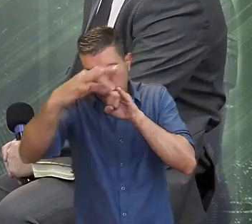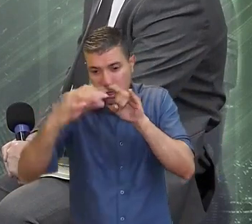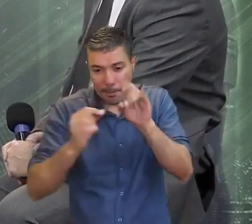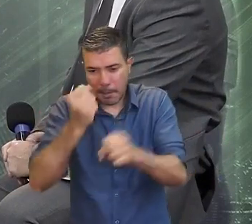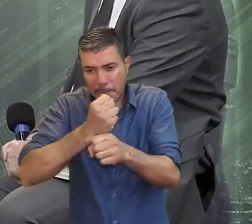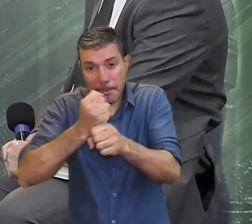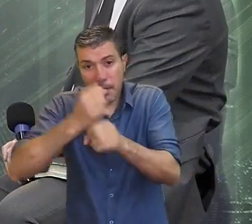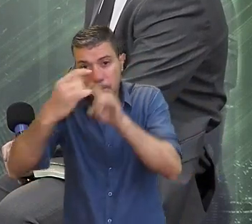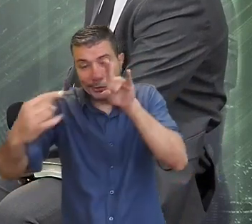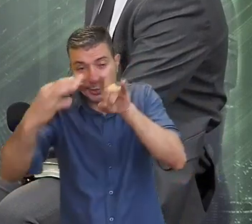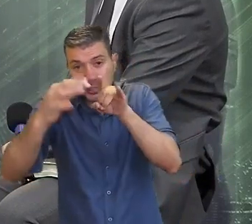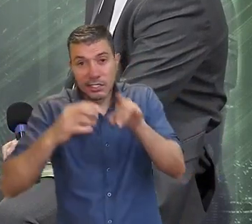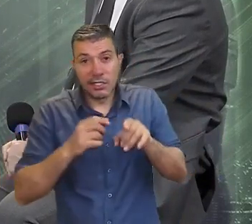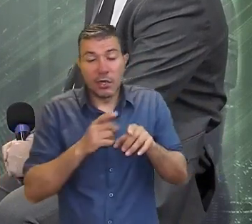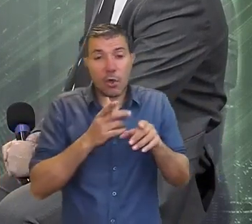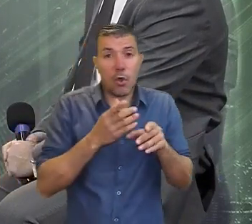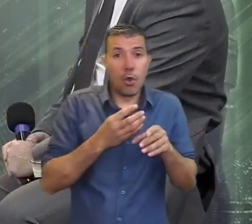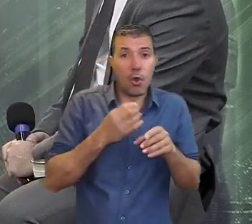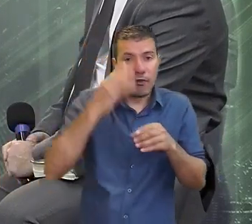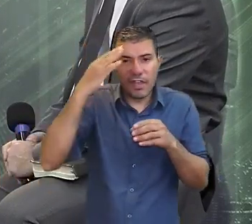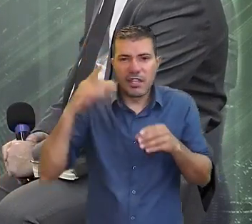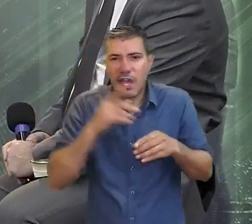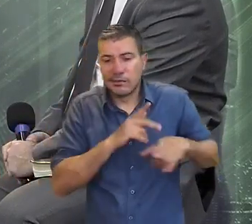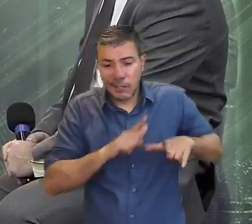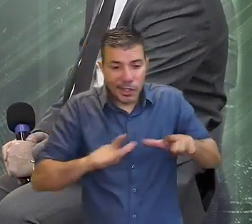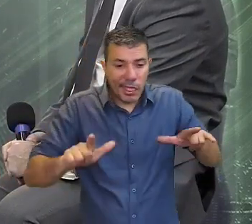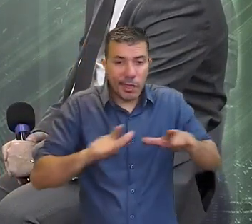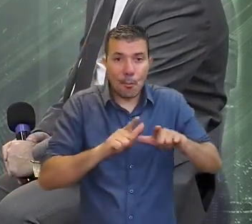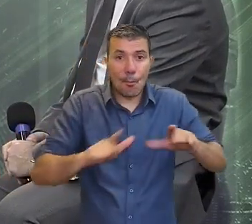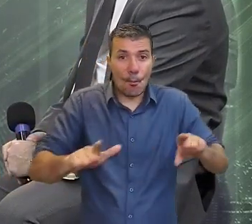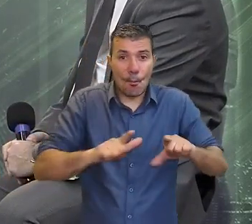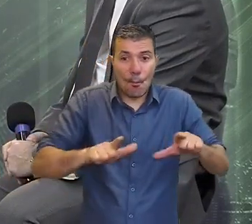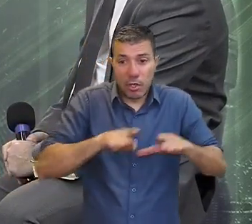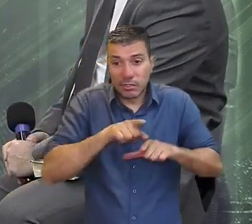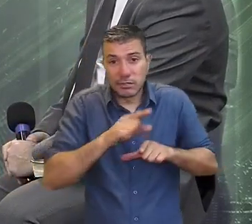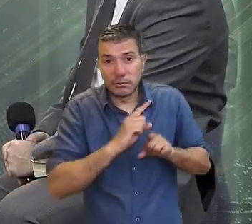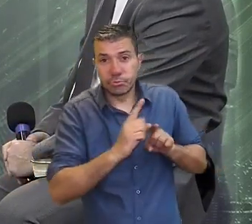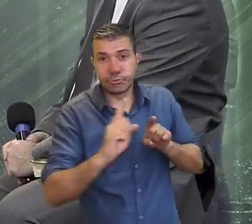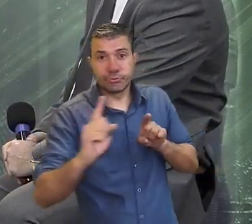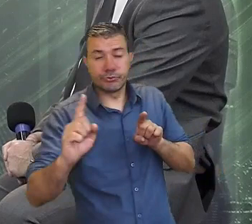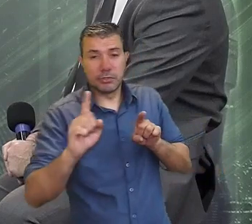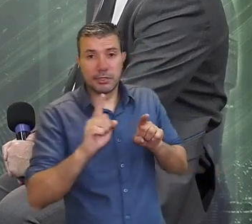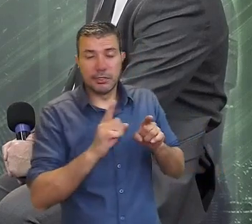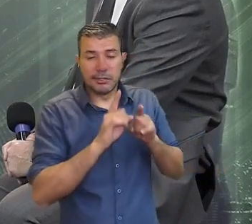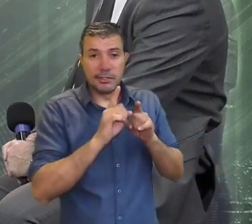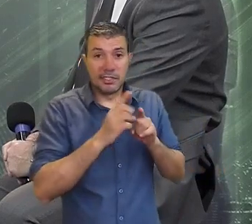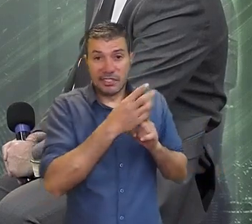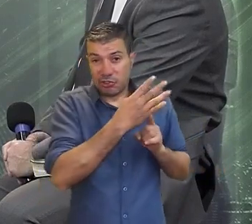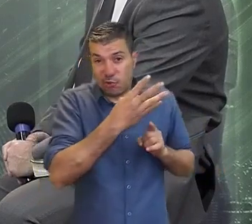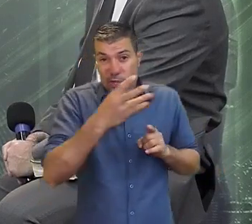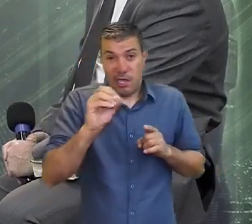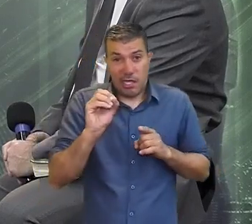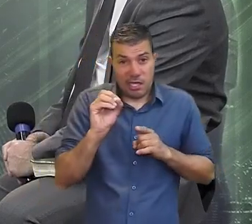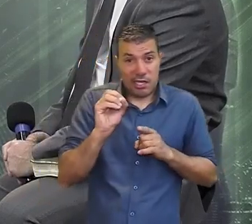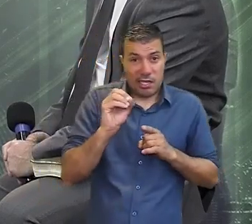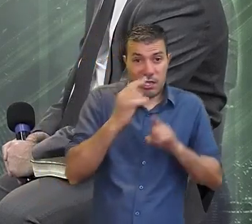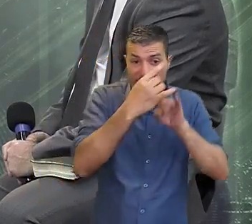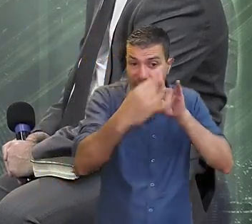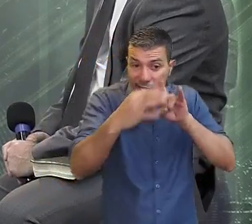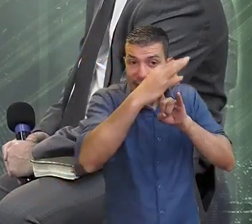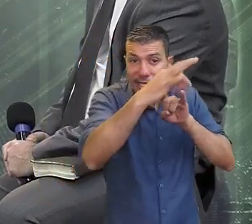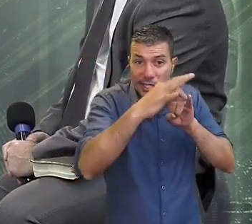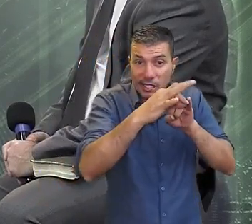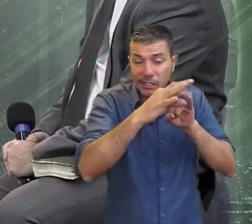que o povo viajava pelo deserto em direção a Canaã. Alguns calculam, segundo os historiadores, que em 40 anos essa